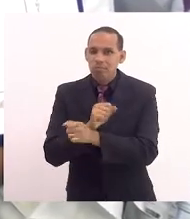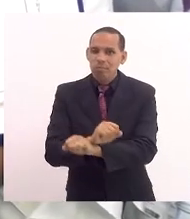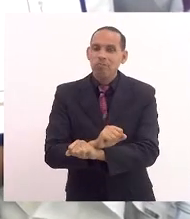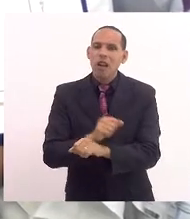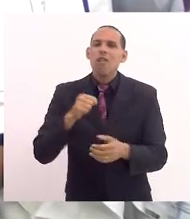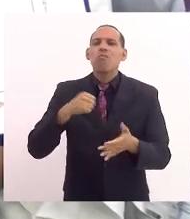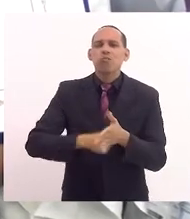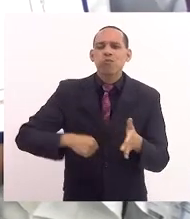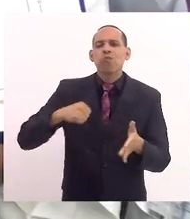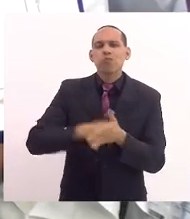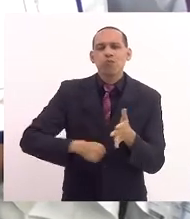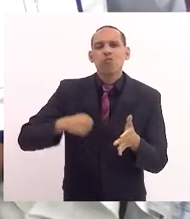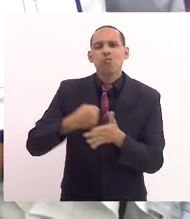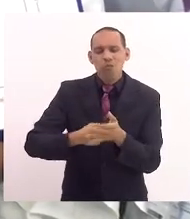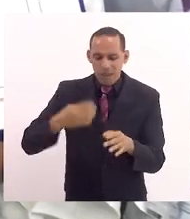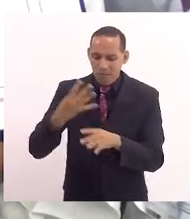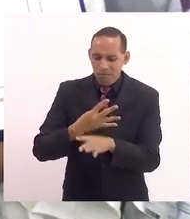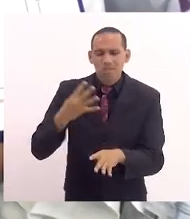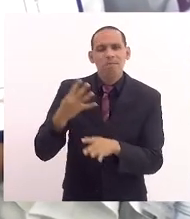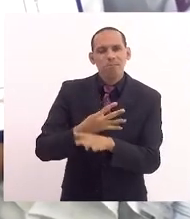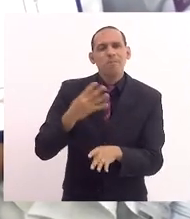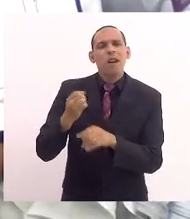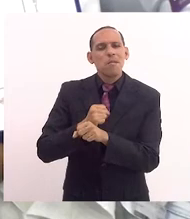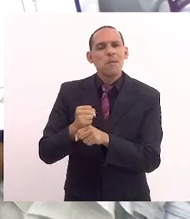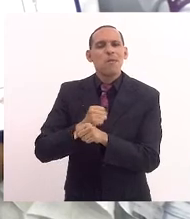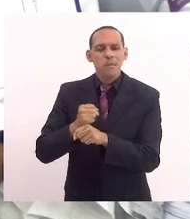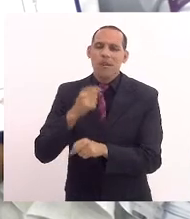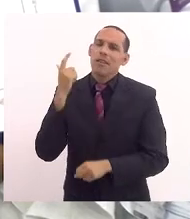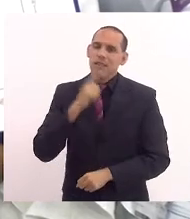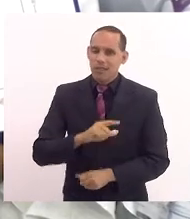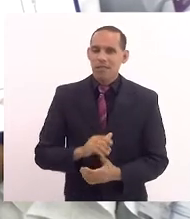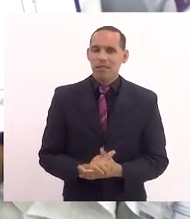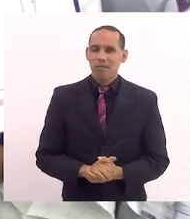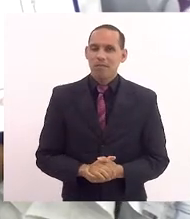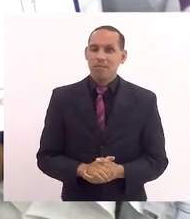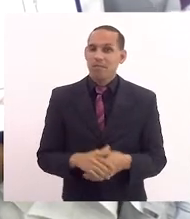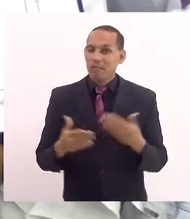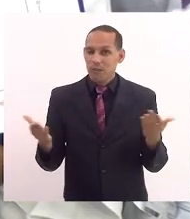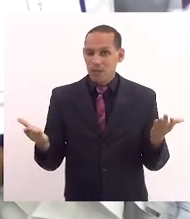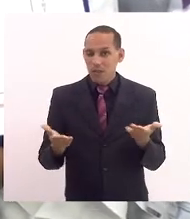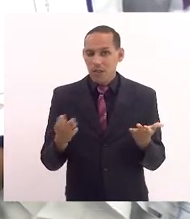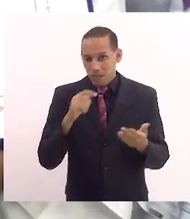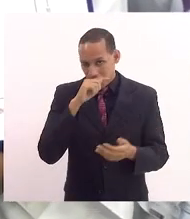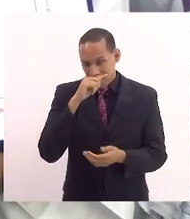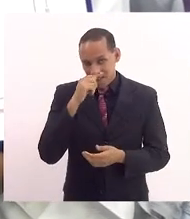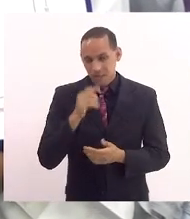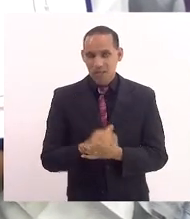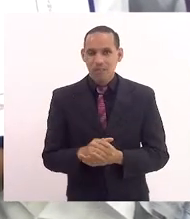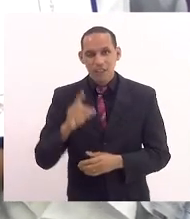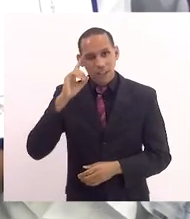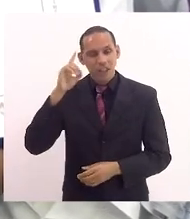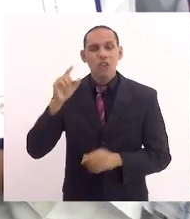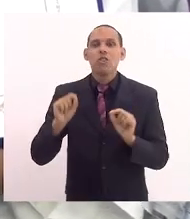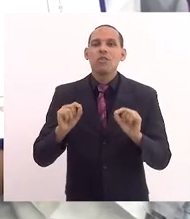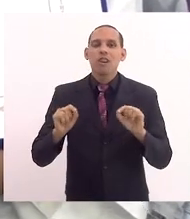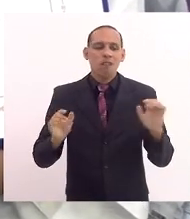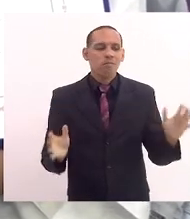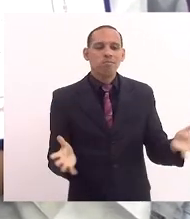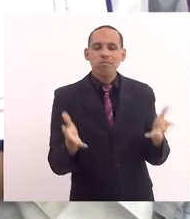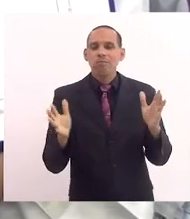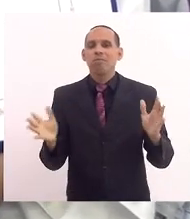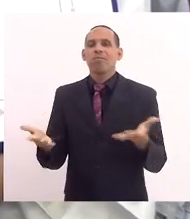pela resistência que já durava vários anos. Portanto, hoje é dia de exaltar também um dos